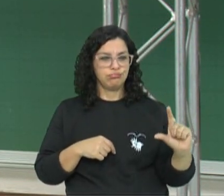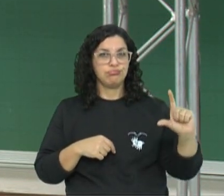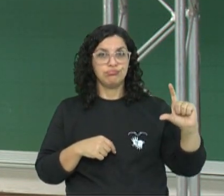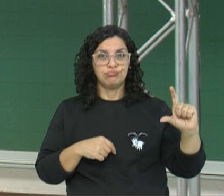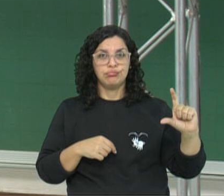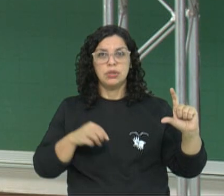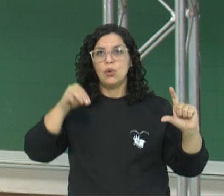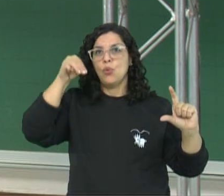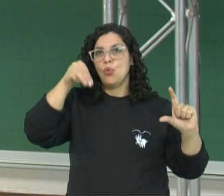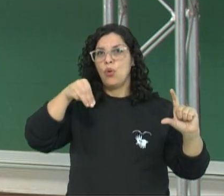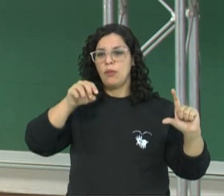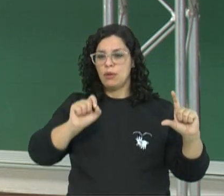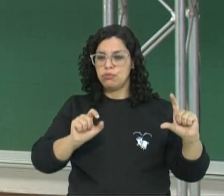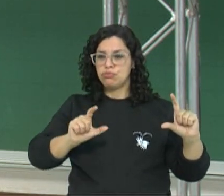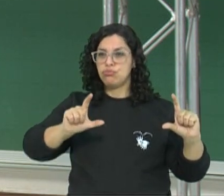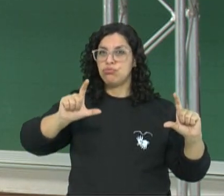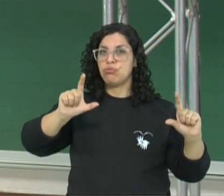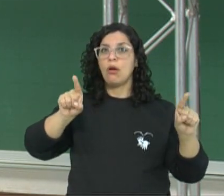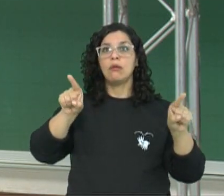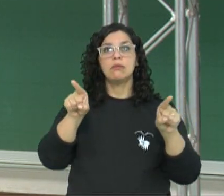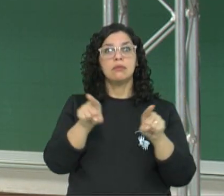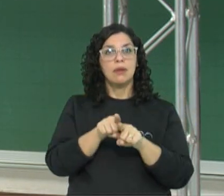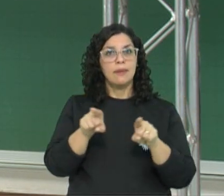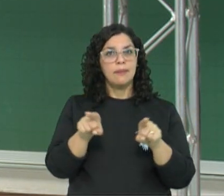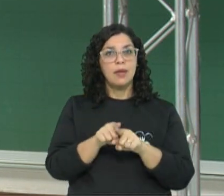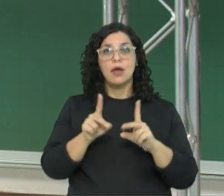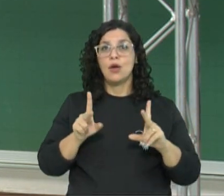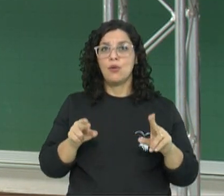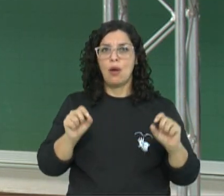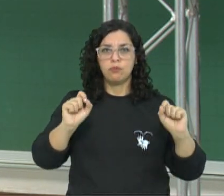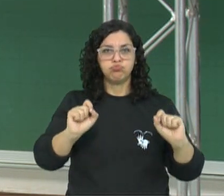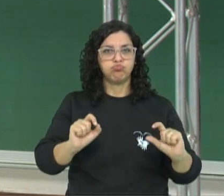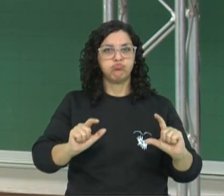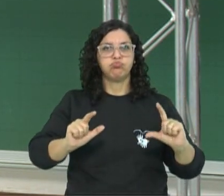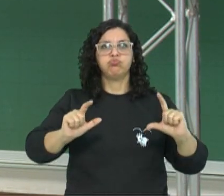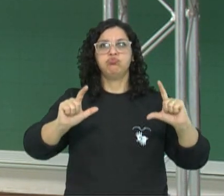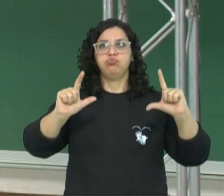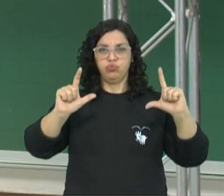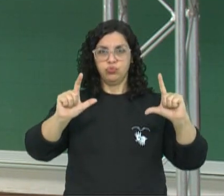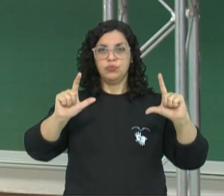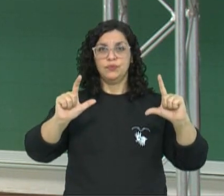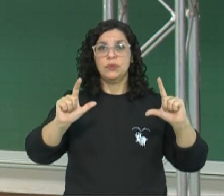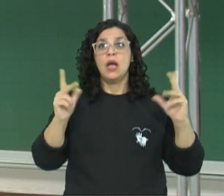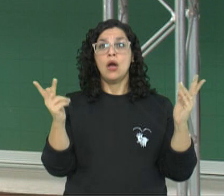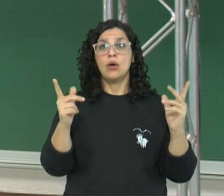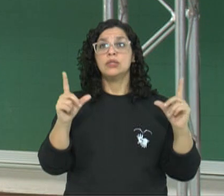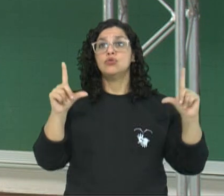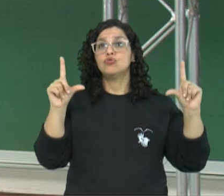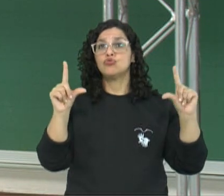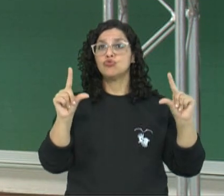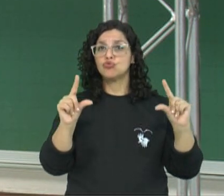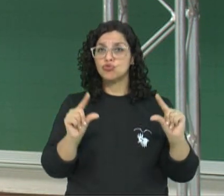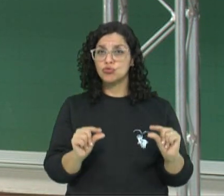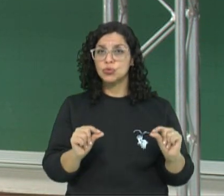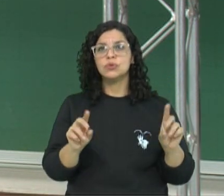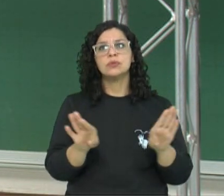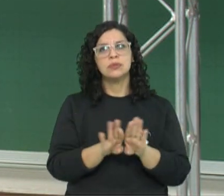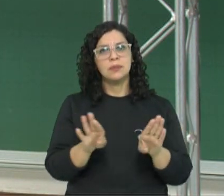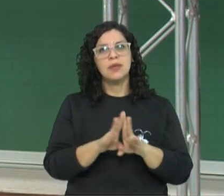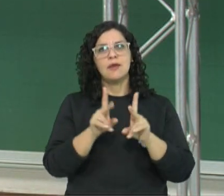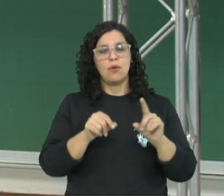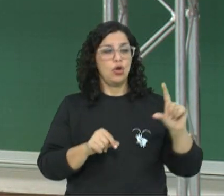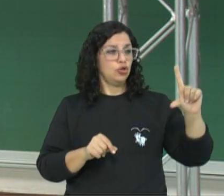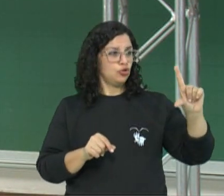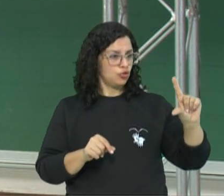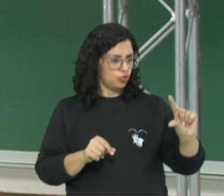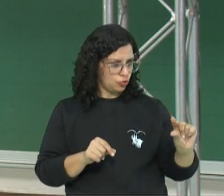a massa específica, significa que eu irei também aumentar a massa. E o oposto irá ocorrer, ou seja, diminuo